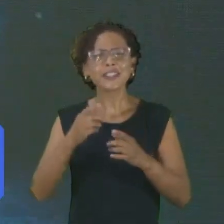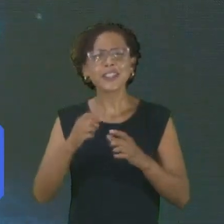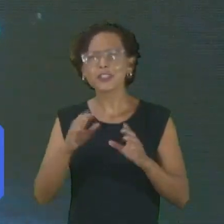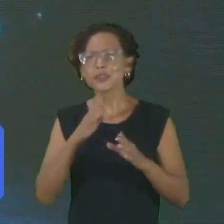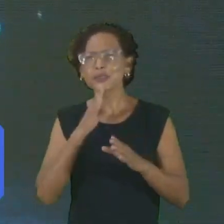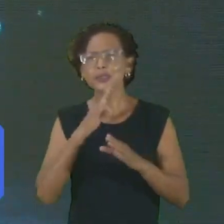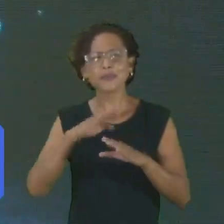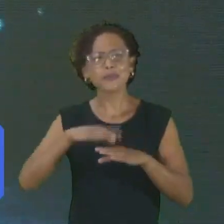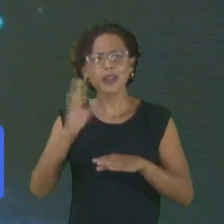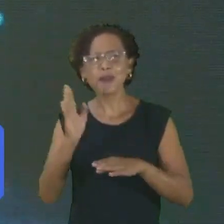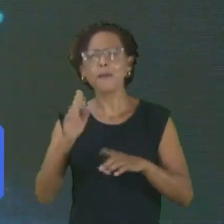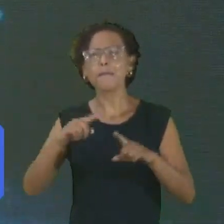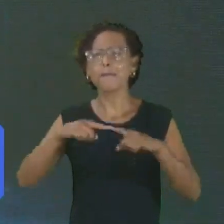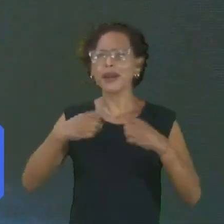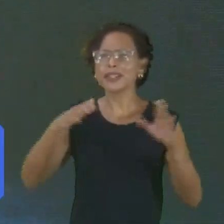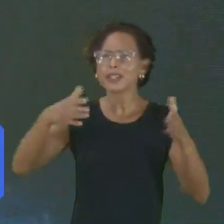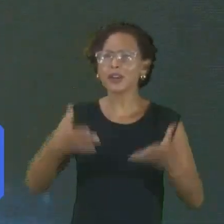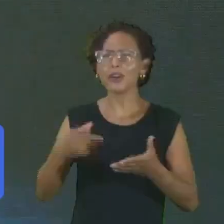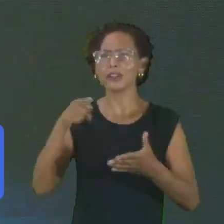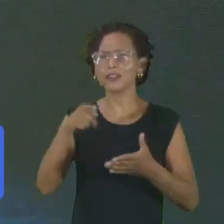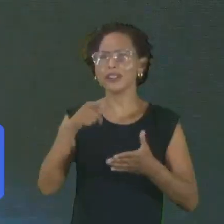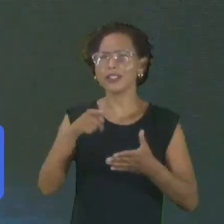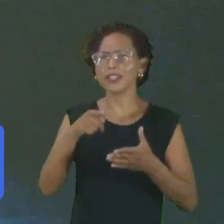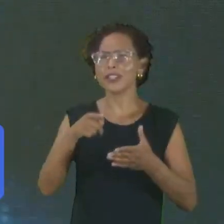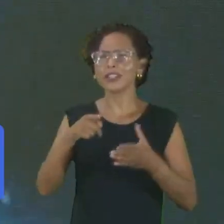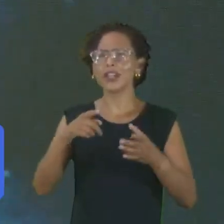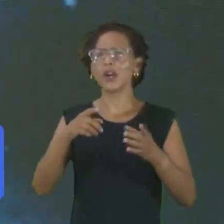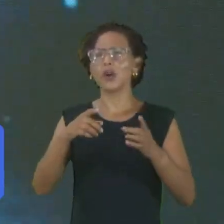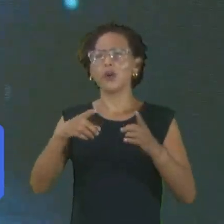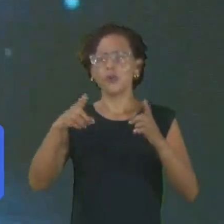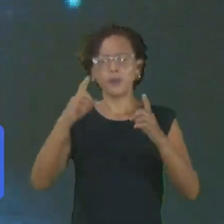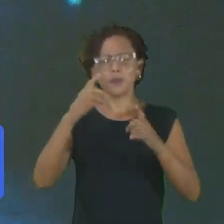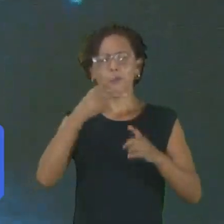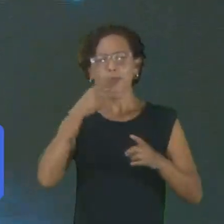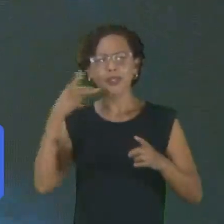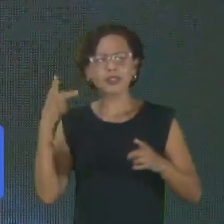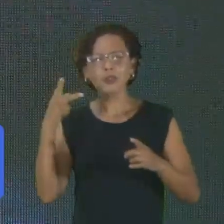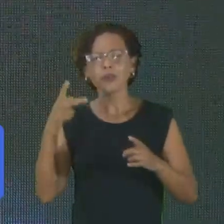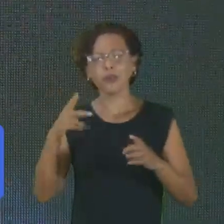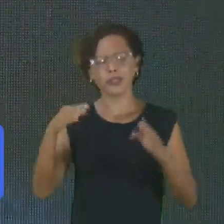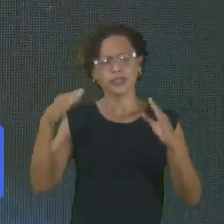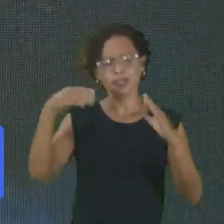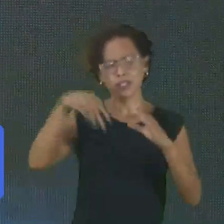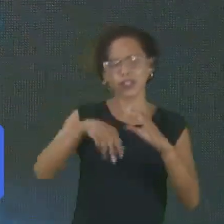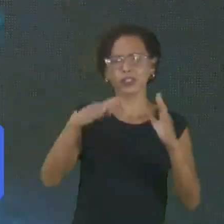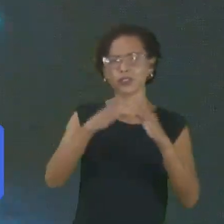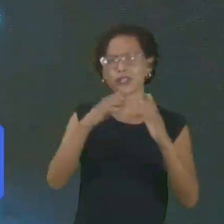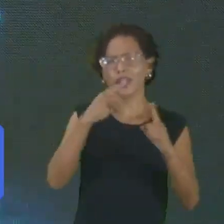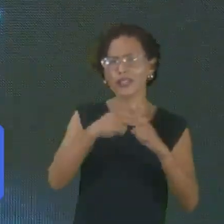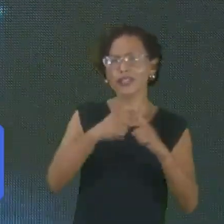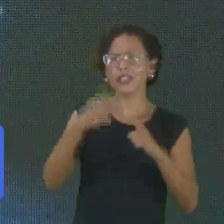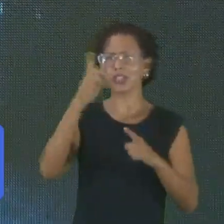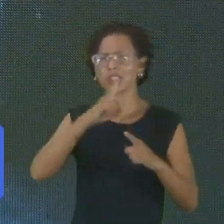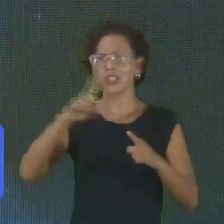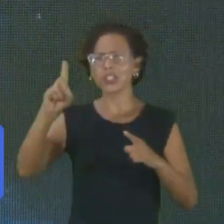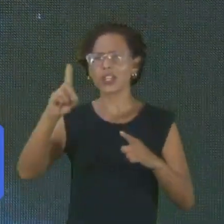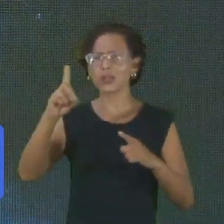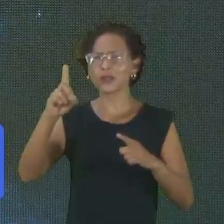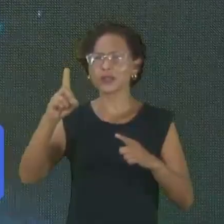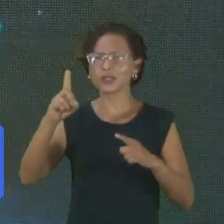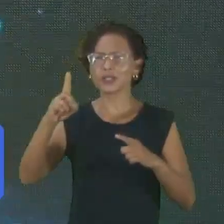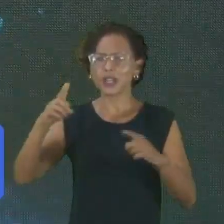mas concidadãos dos santos e membros da família de Deus, edificados sobre o fundamento